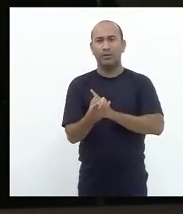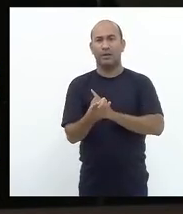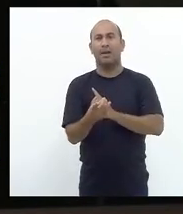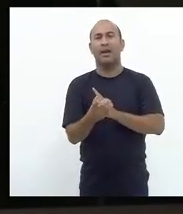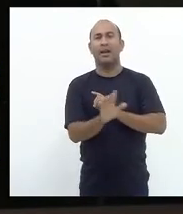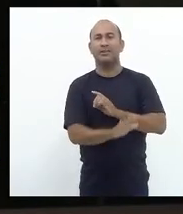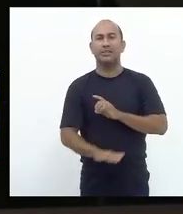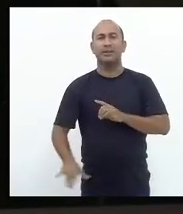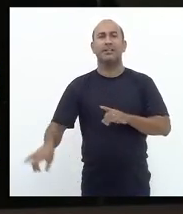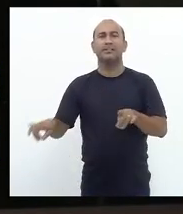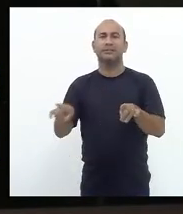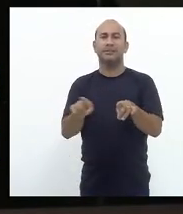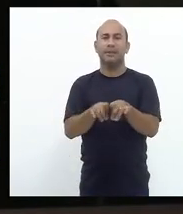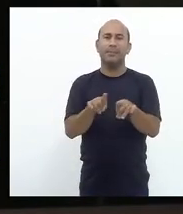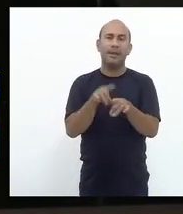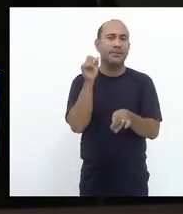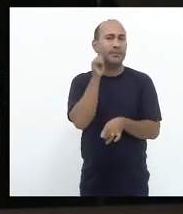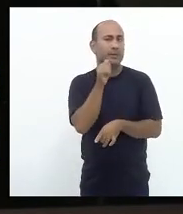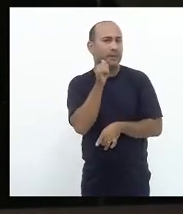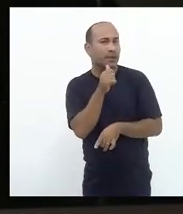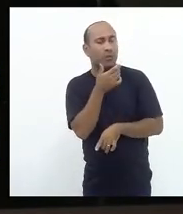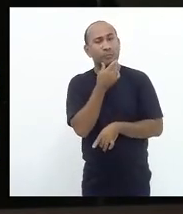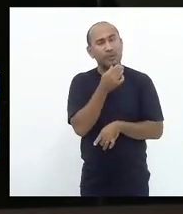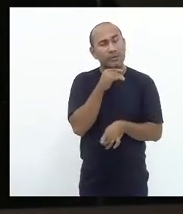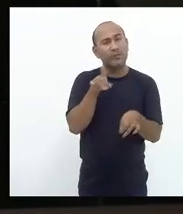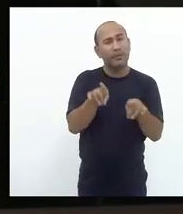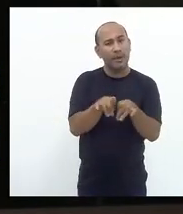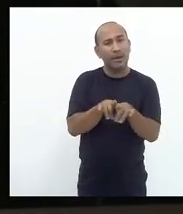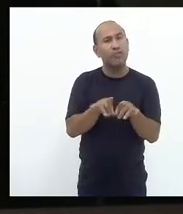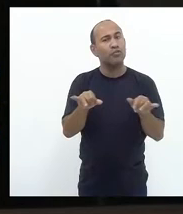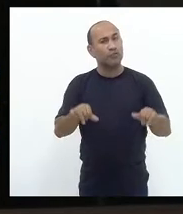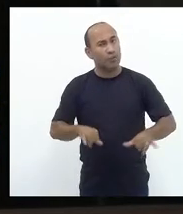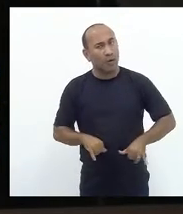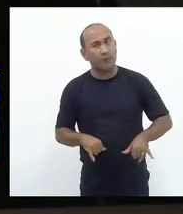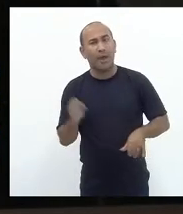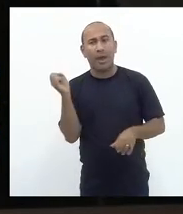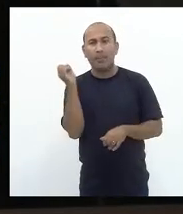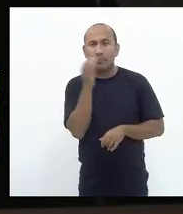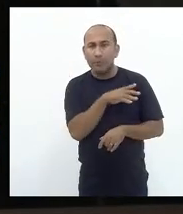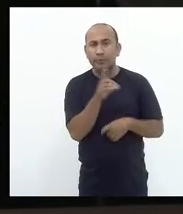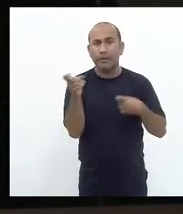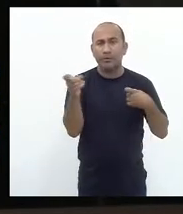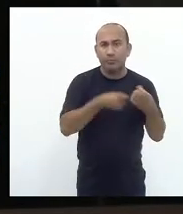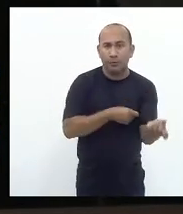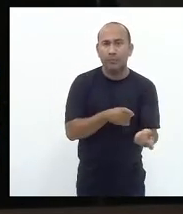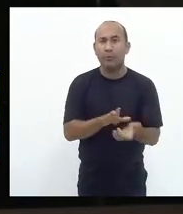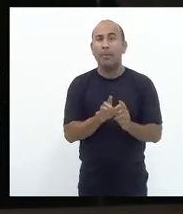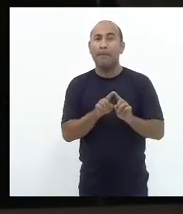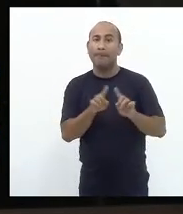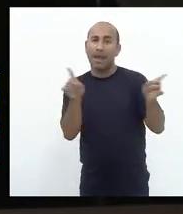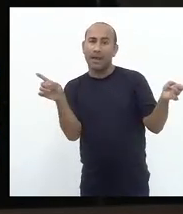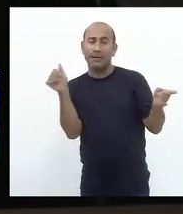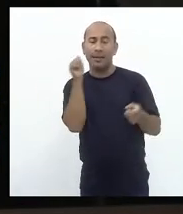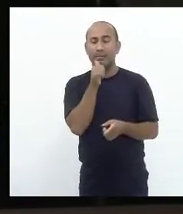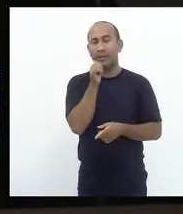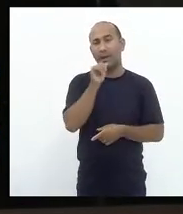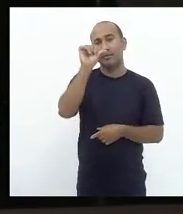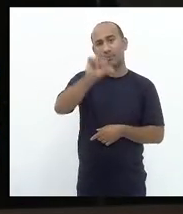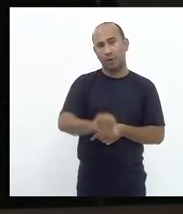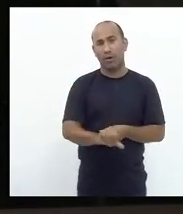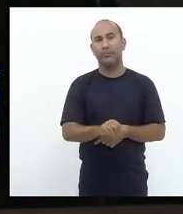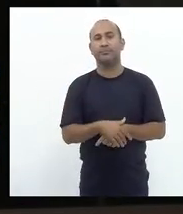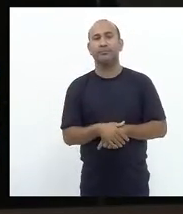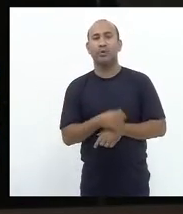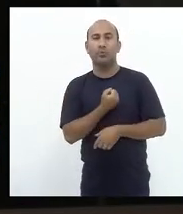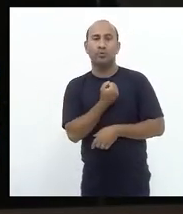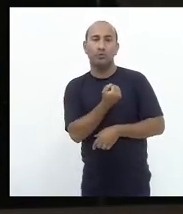crianças e as nossas meninas. Os meninos também sofrem esse tipo de agressão, mas com as meninas o